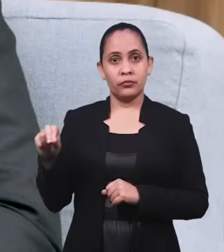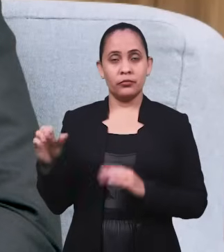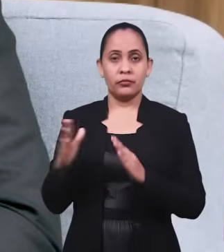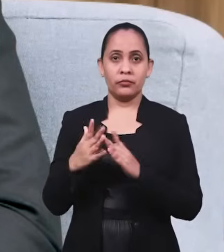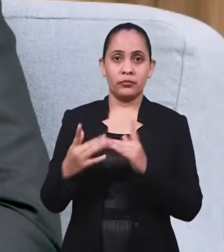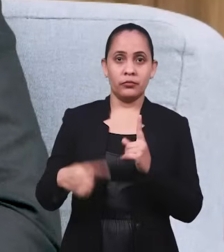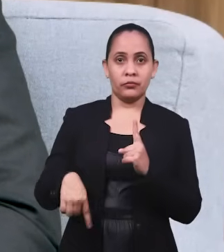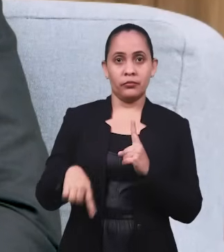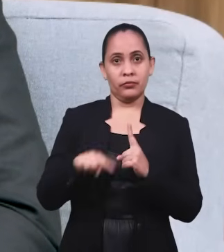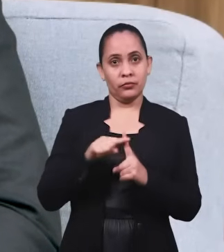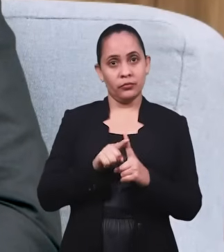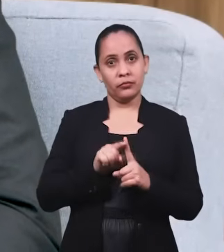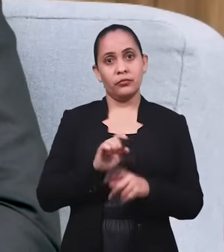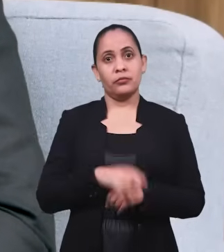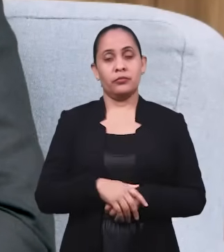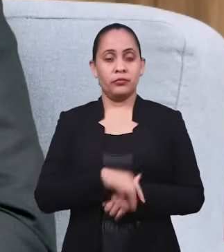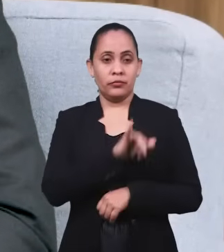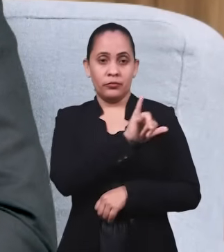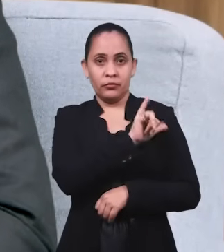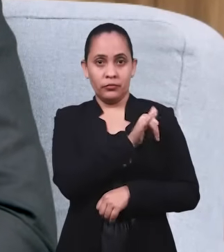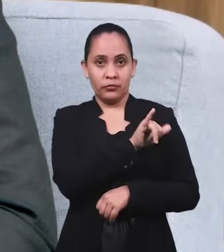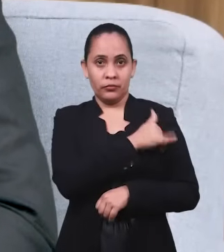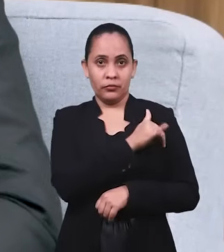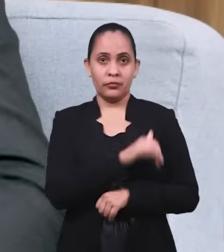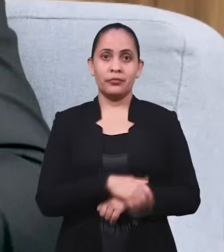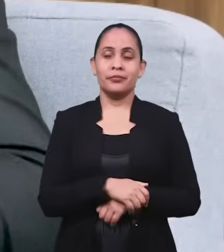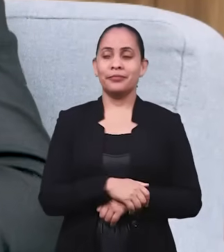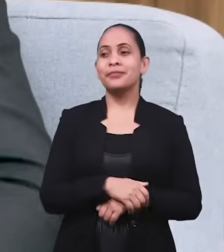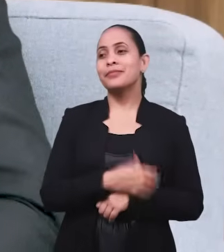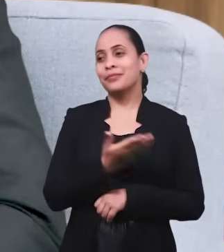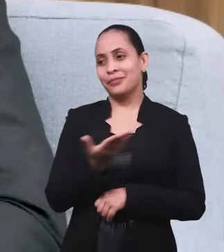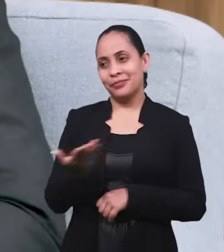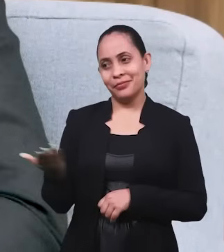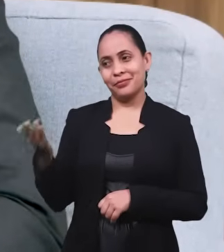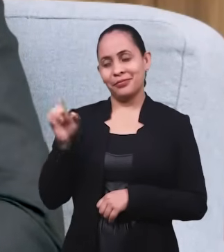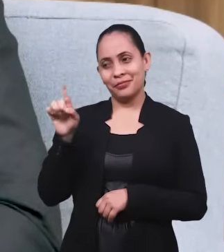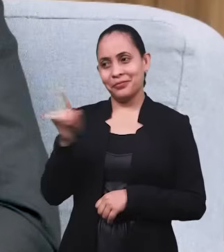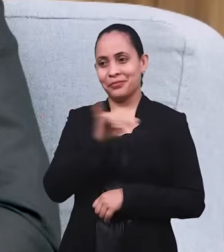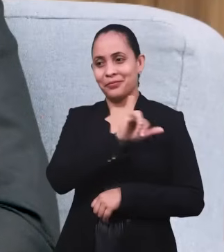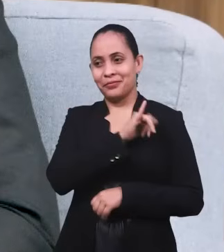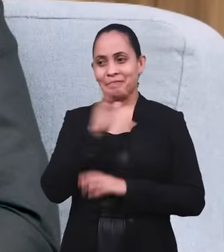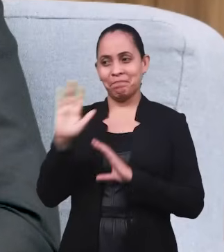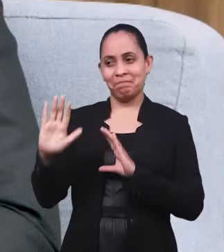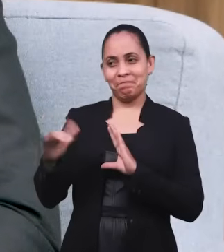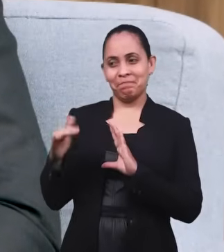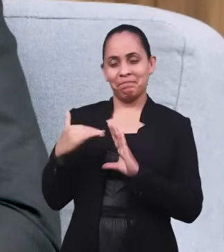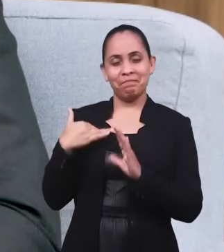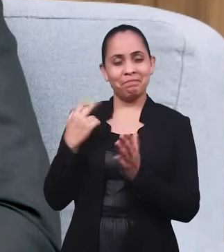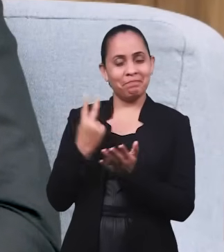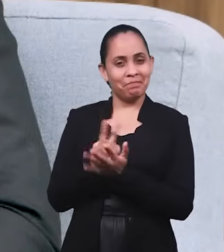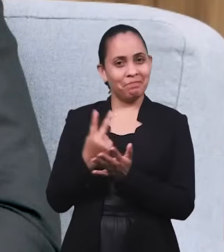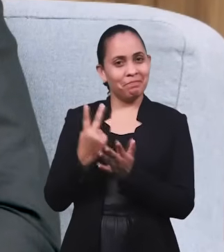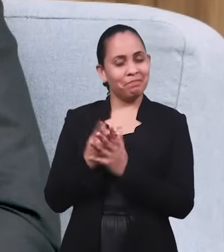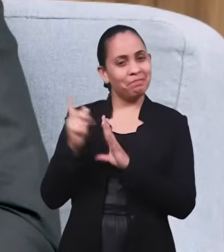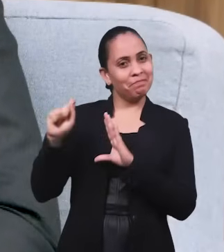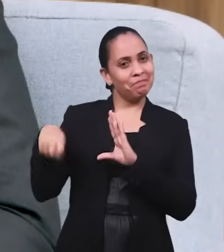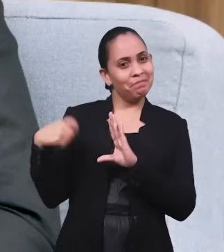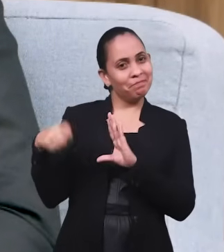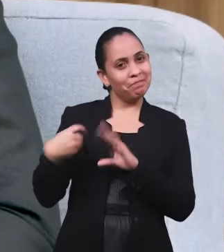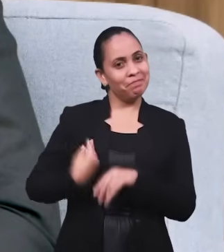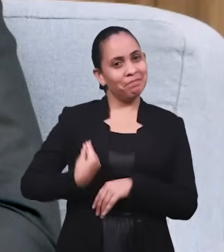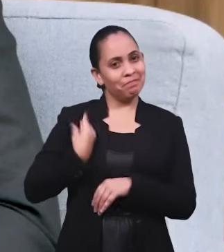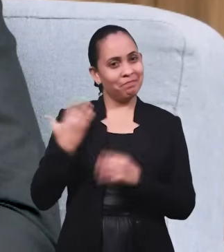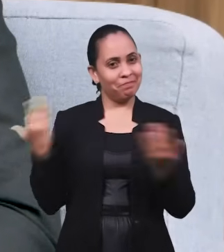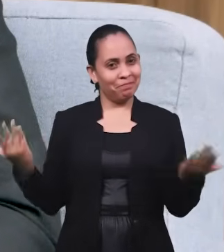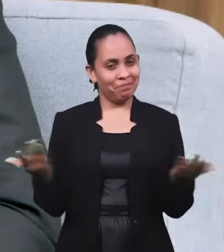igreja de Campo da Gringa, no Rio de Janeiro. A participação dos nossos irmãos do Rio de Janeiro, sempre presentes aqui conosco no